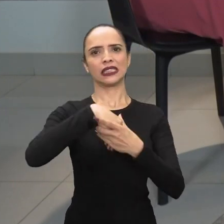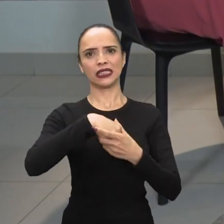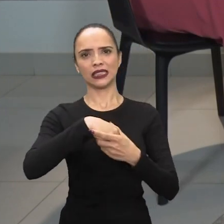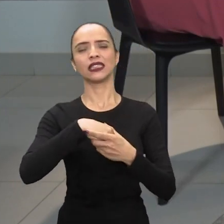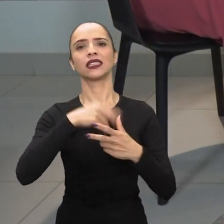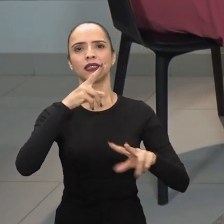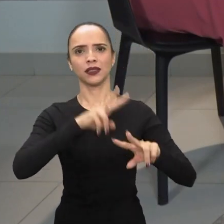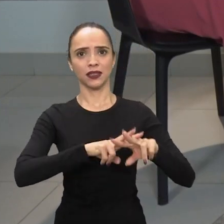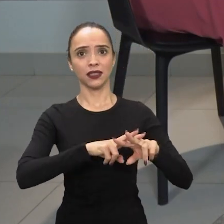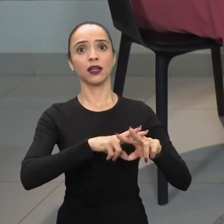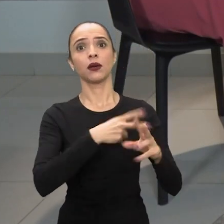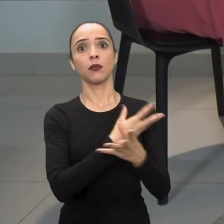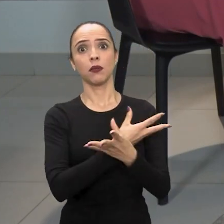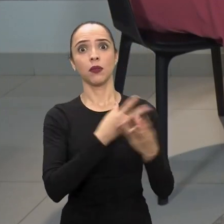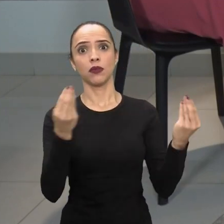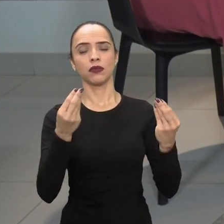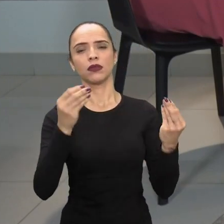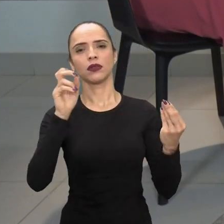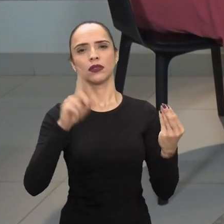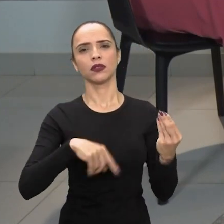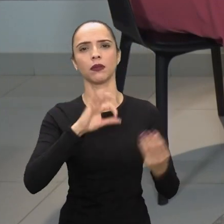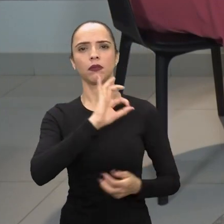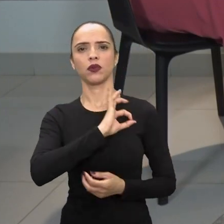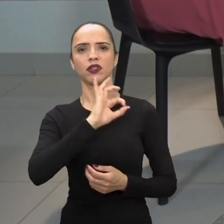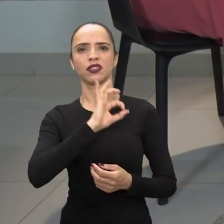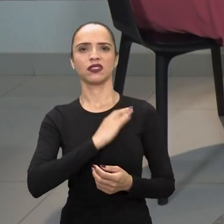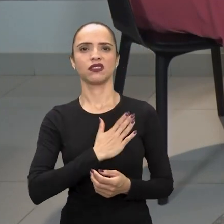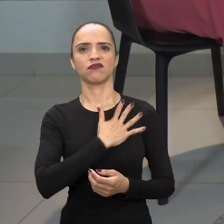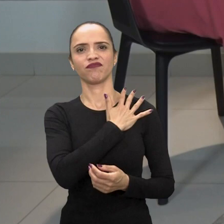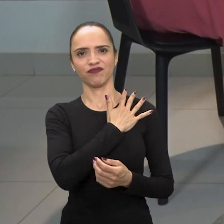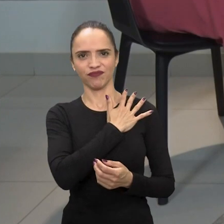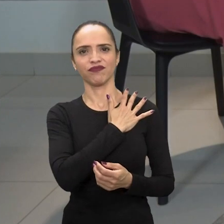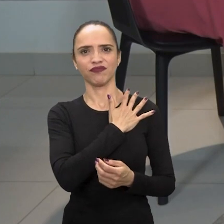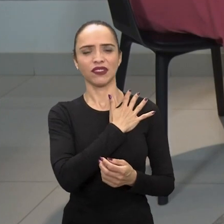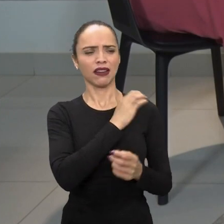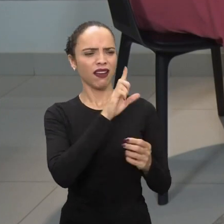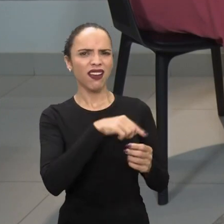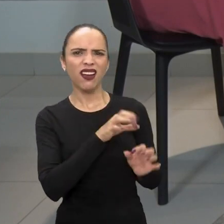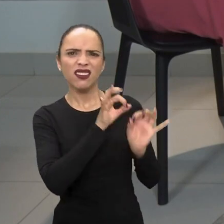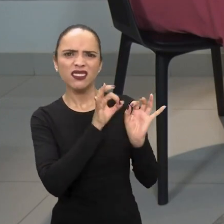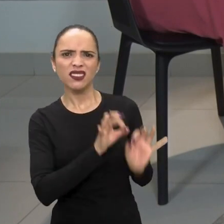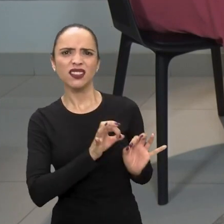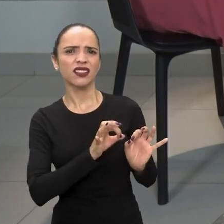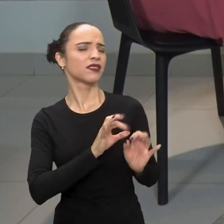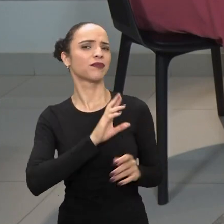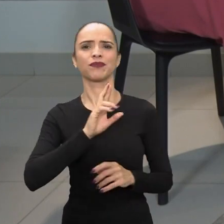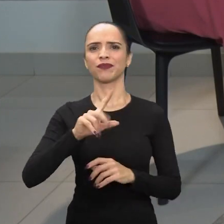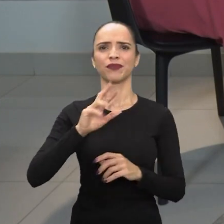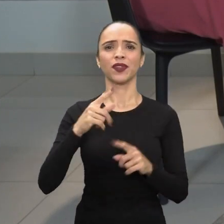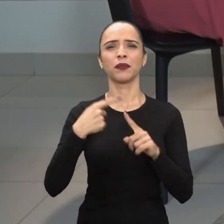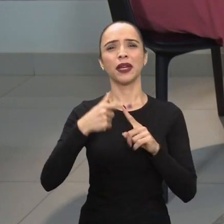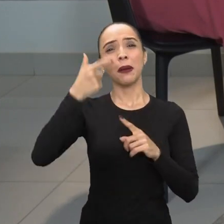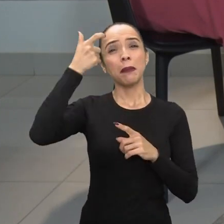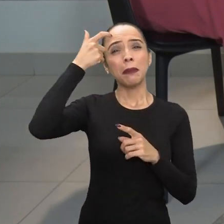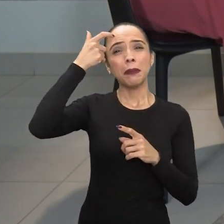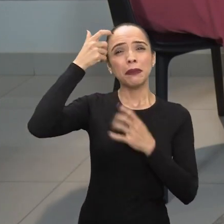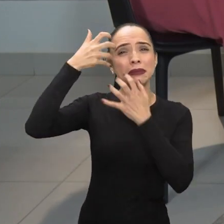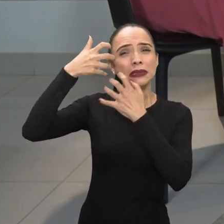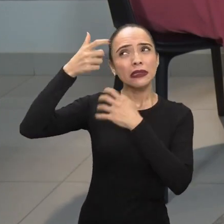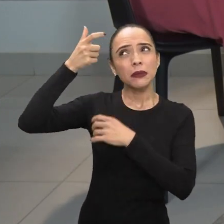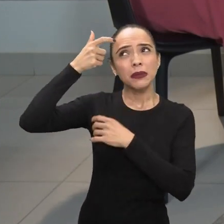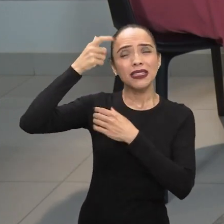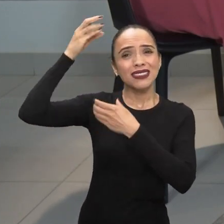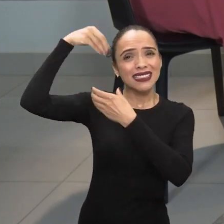por policiais militares né O que não é adequado né porque a mentalidade é outra né